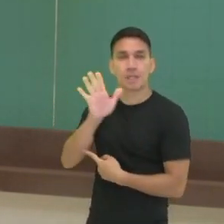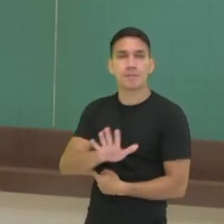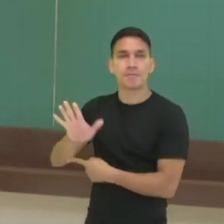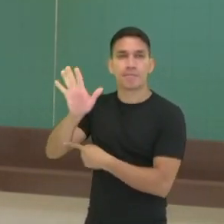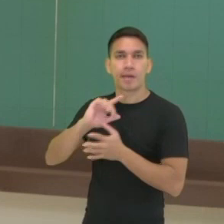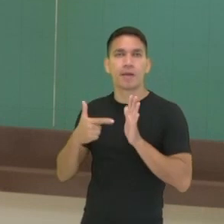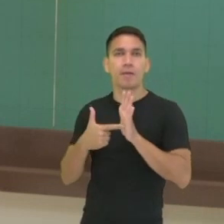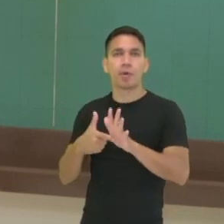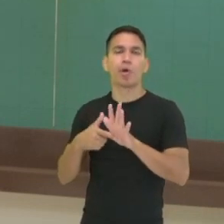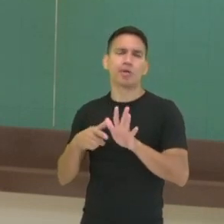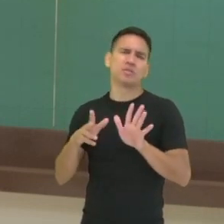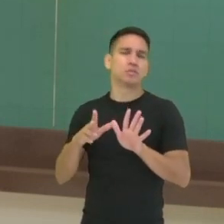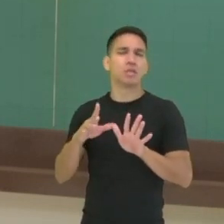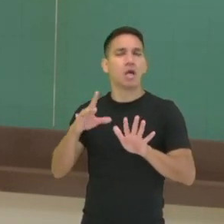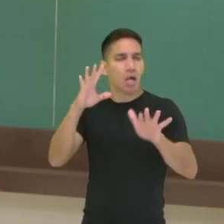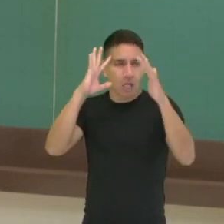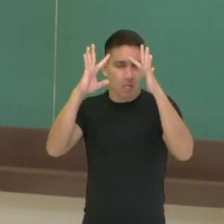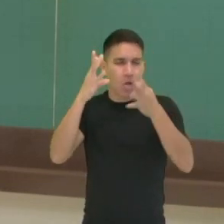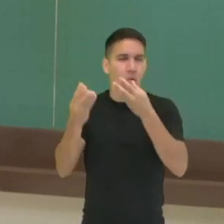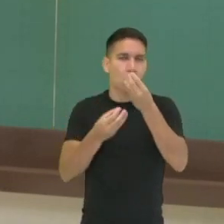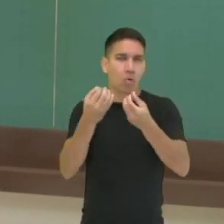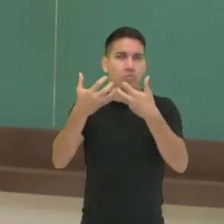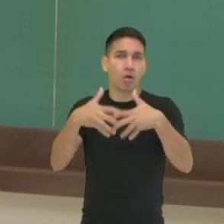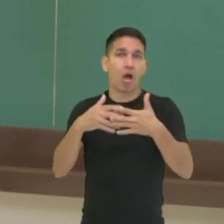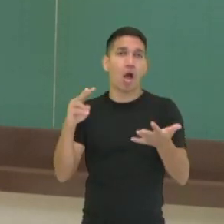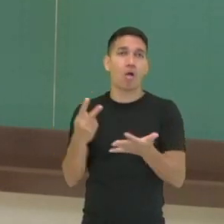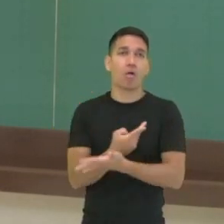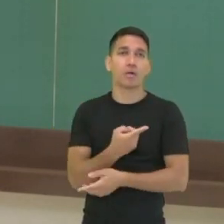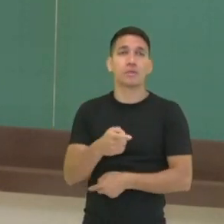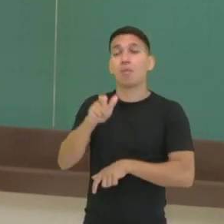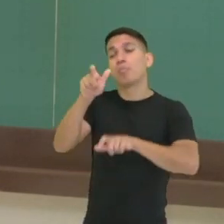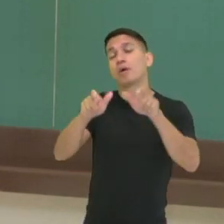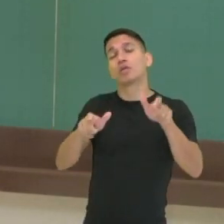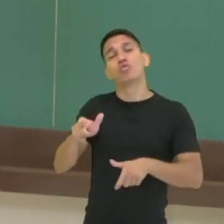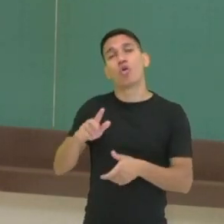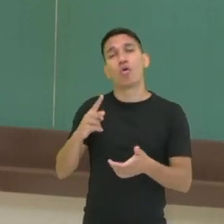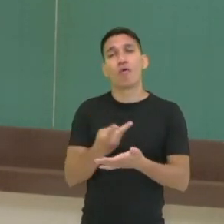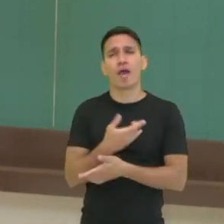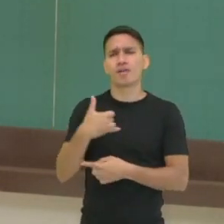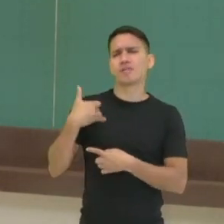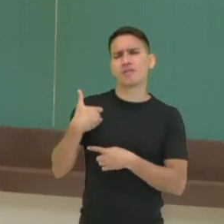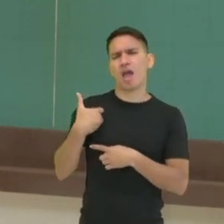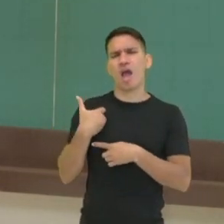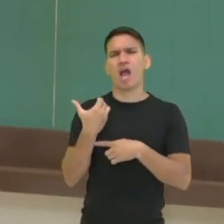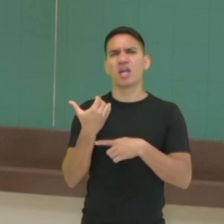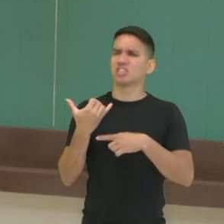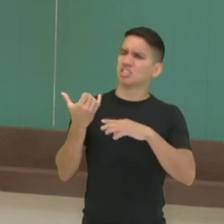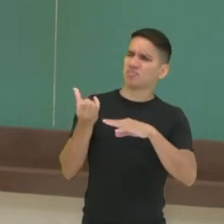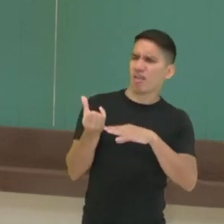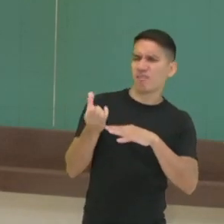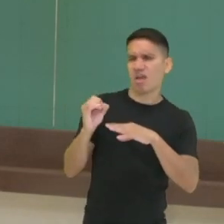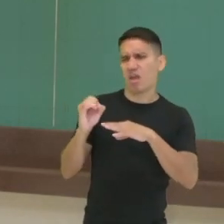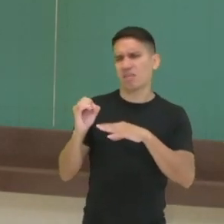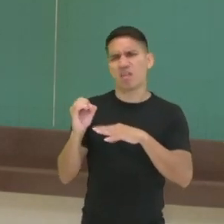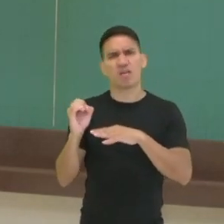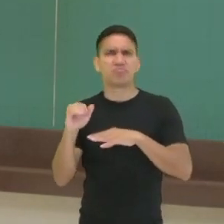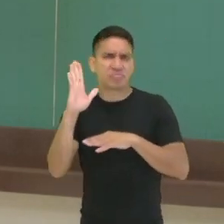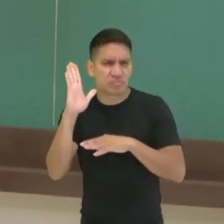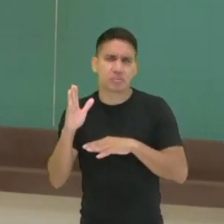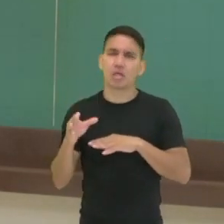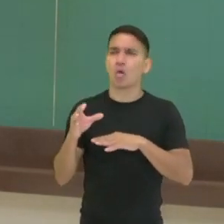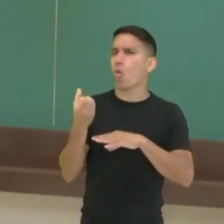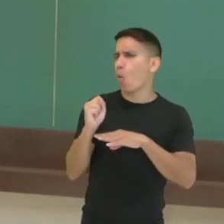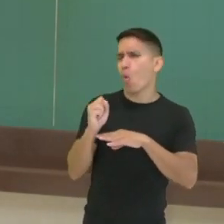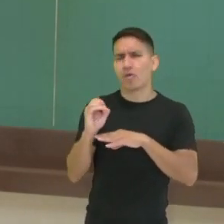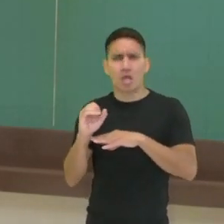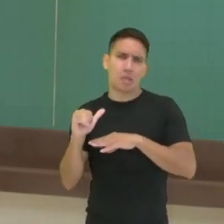imagens ilustrativas de pessoas nessa faixa etária de 60 e poucos anos, de 80 e poucos anos,